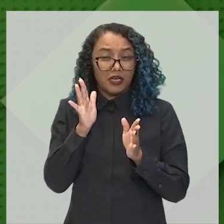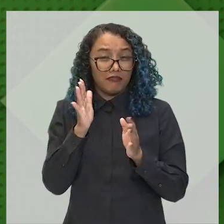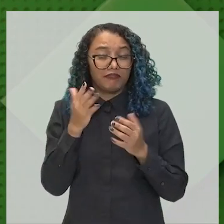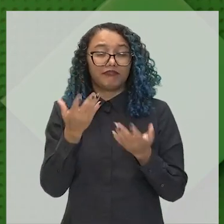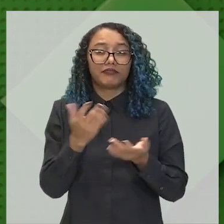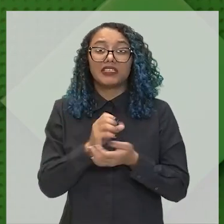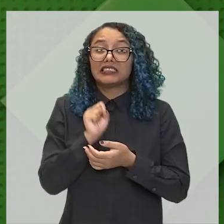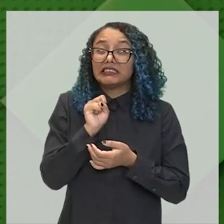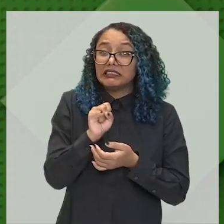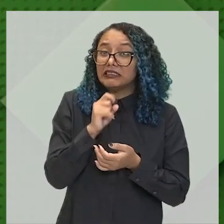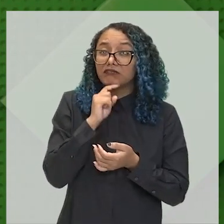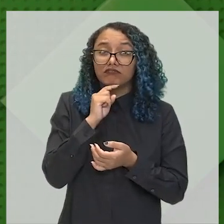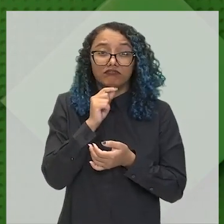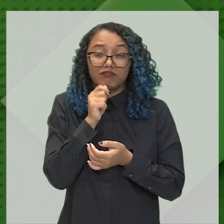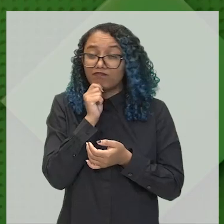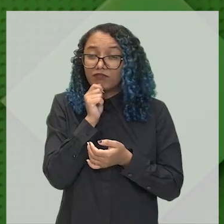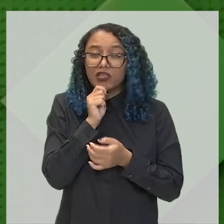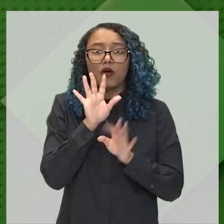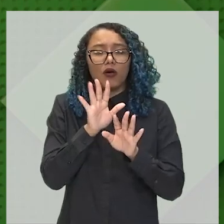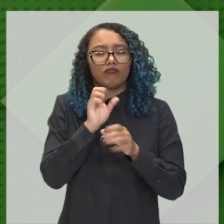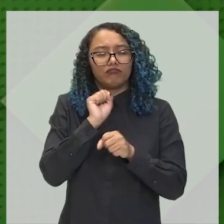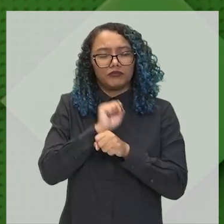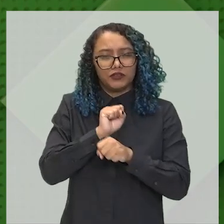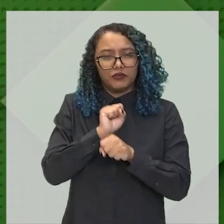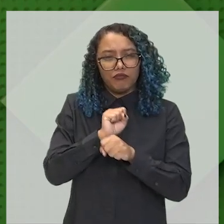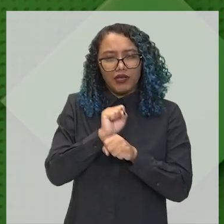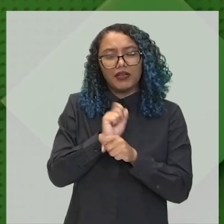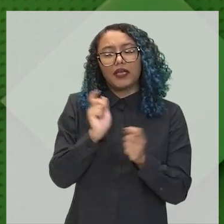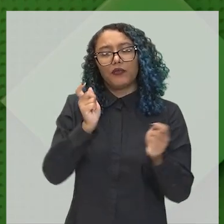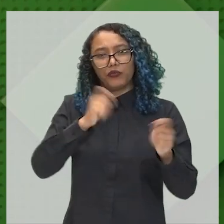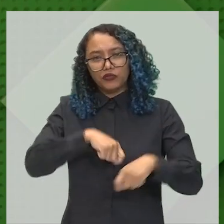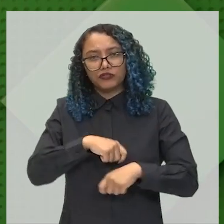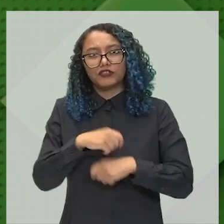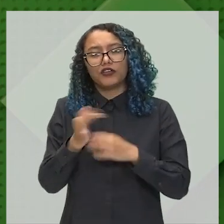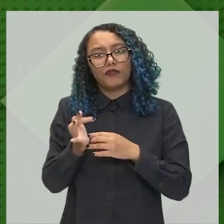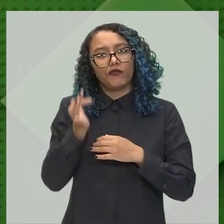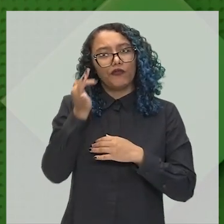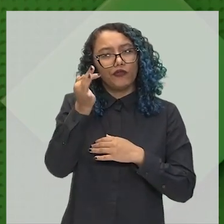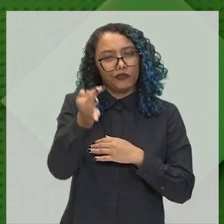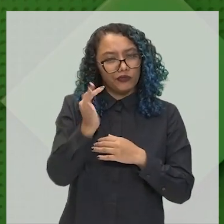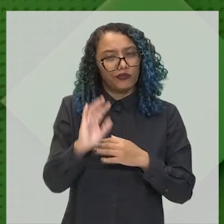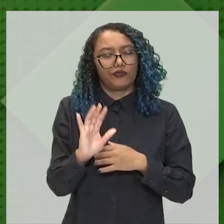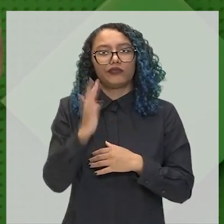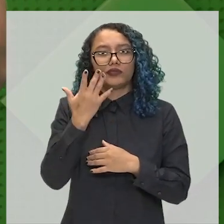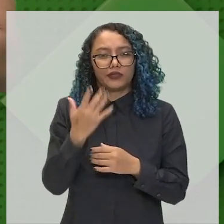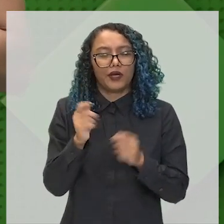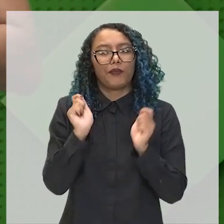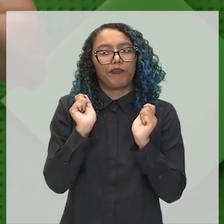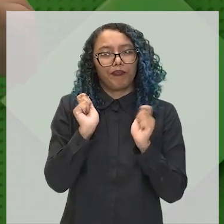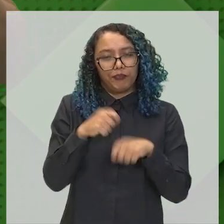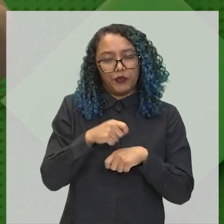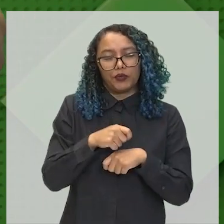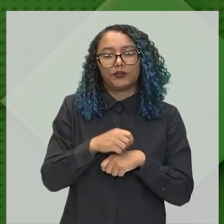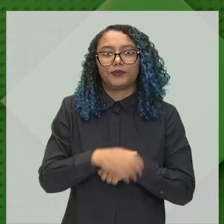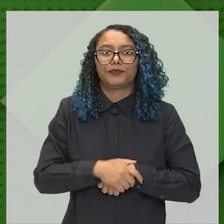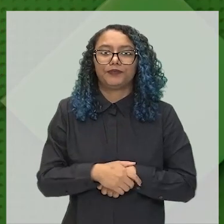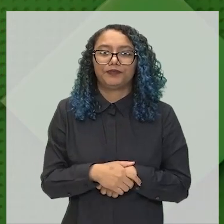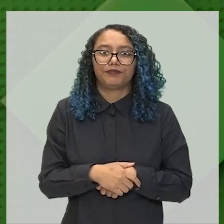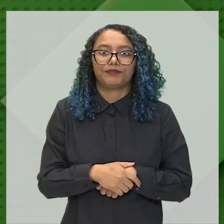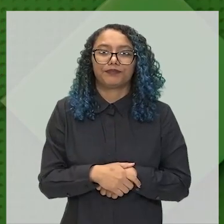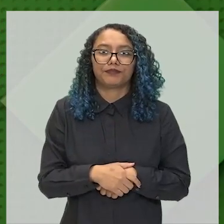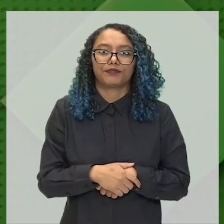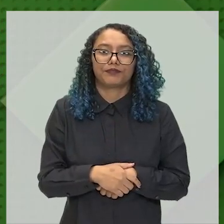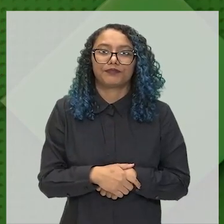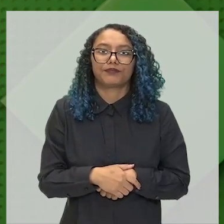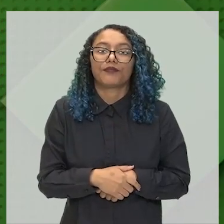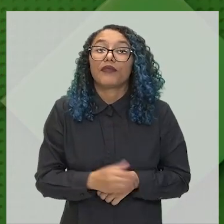observar? Então, se ainda não teve, fique esperando aí que pode acontecer aí ainda ao longo da sua vida,